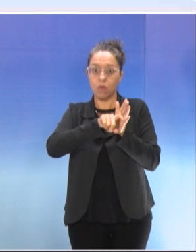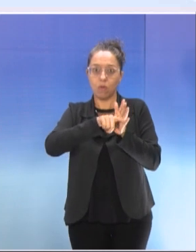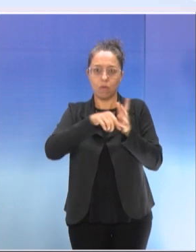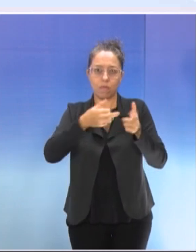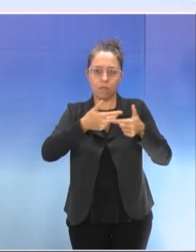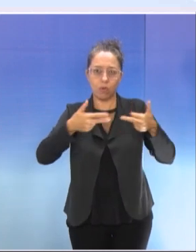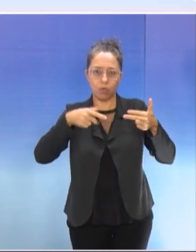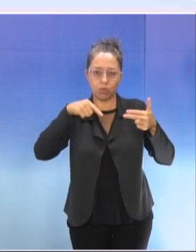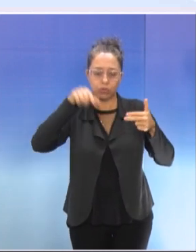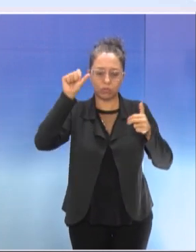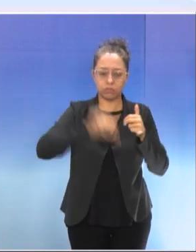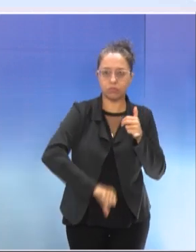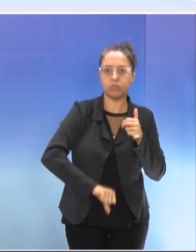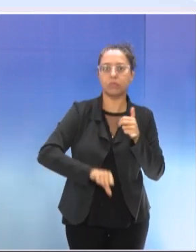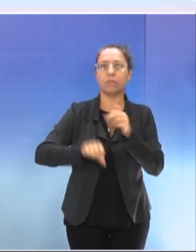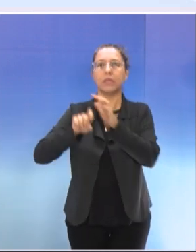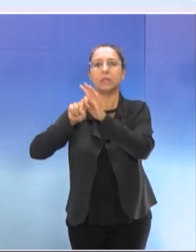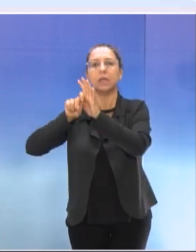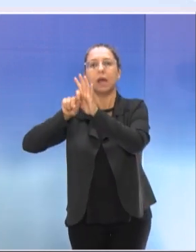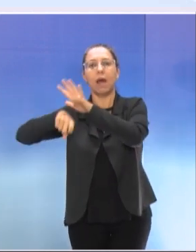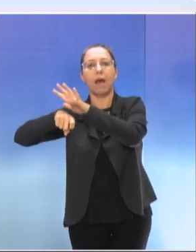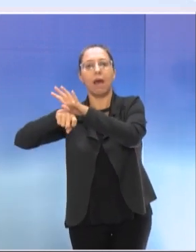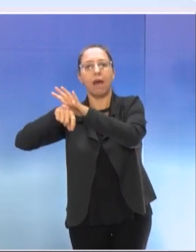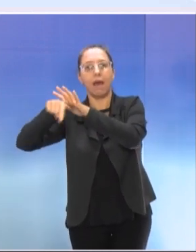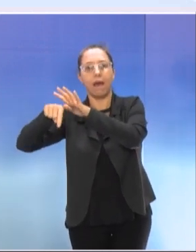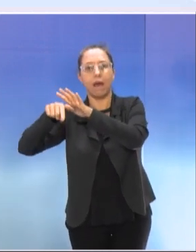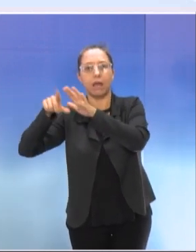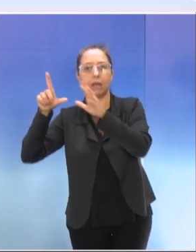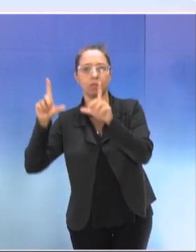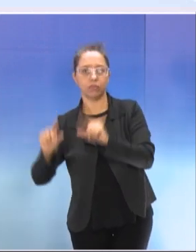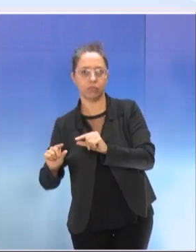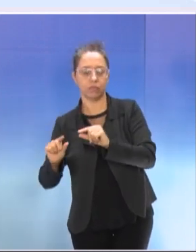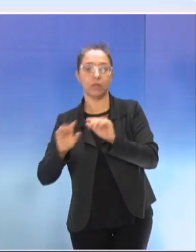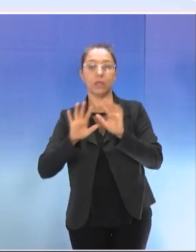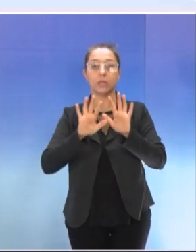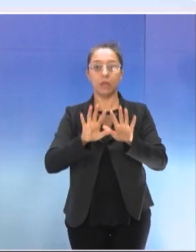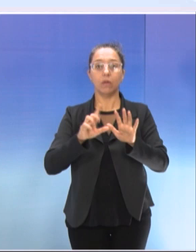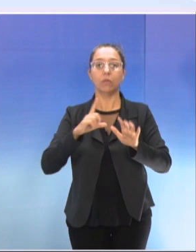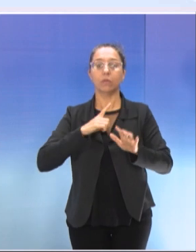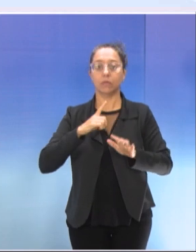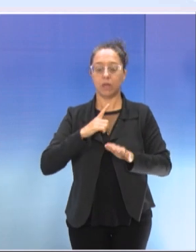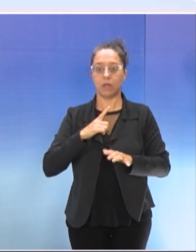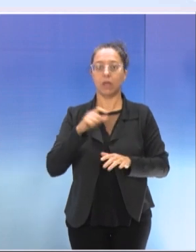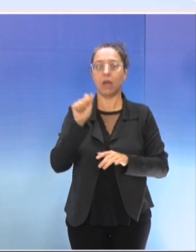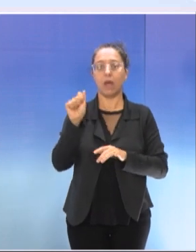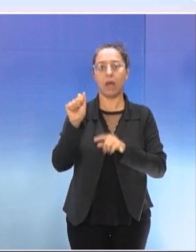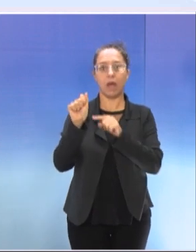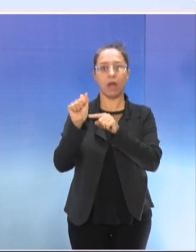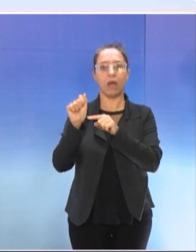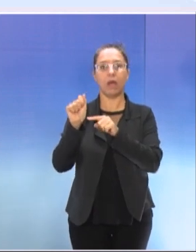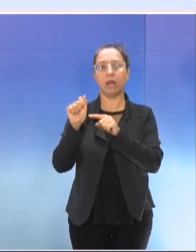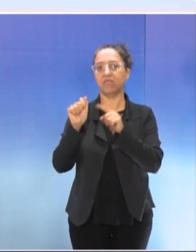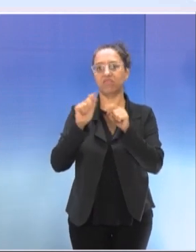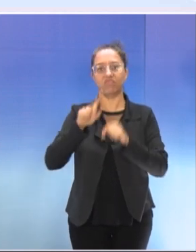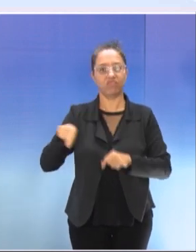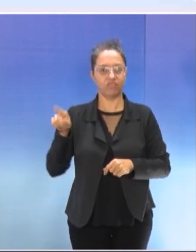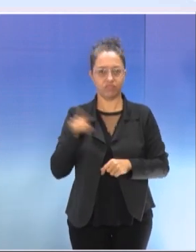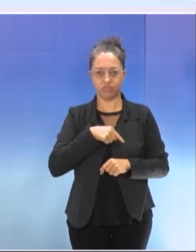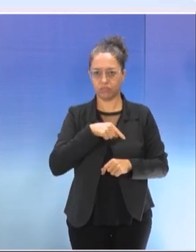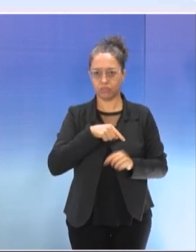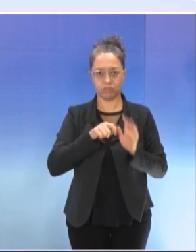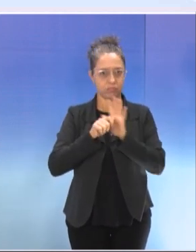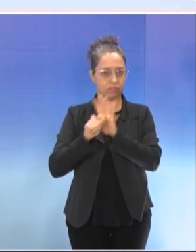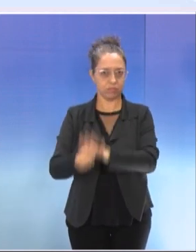mas aqui também a arraia caiu. E se a arraia declinou, essa alternativa A, ela é um distrator, já está fora